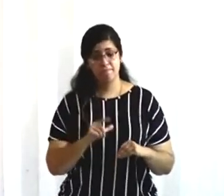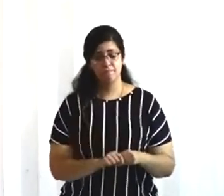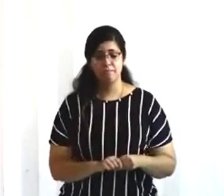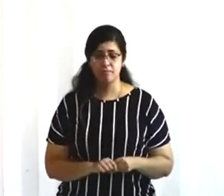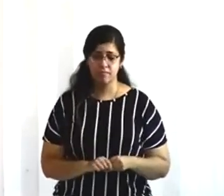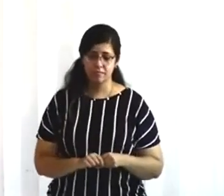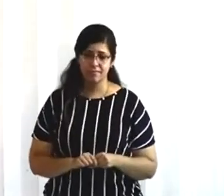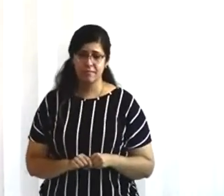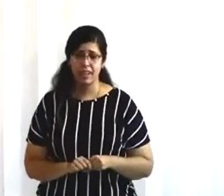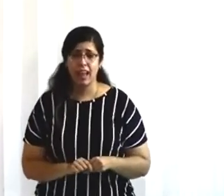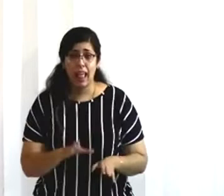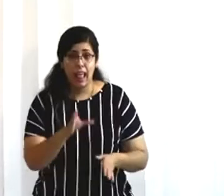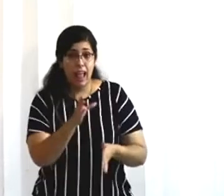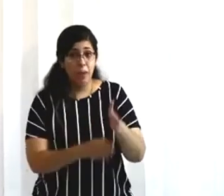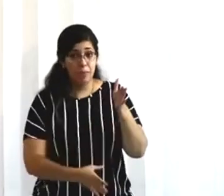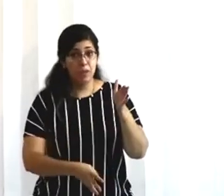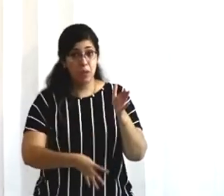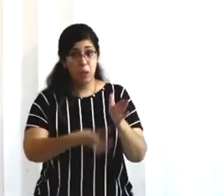no capítulo 4,